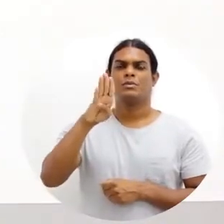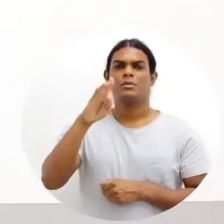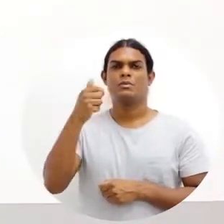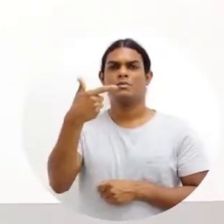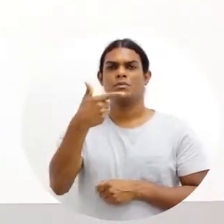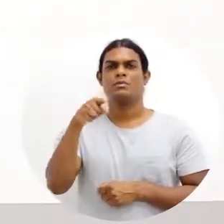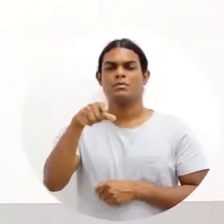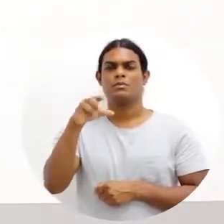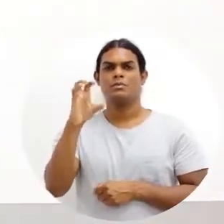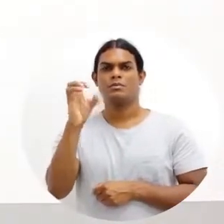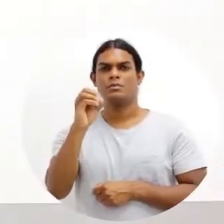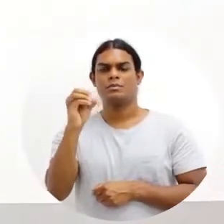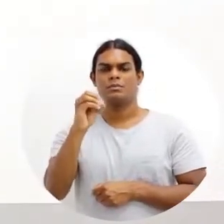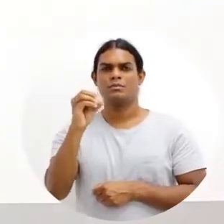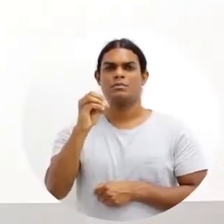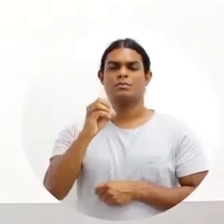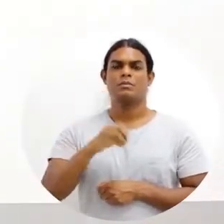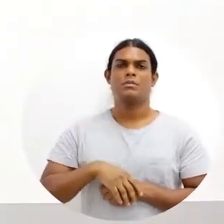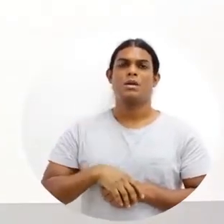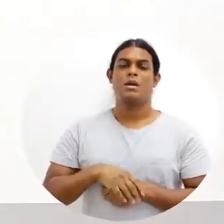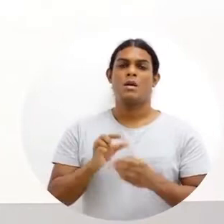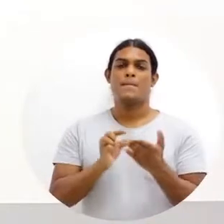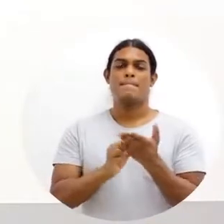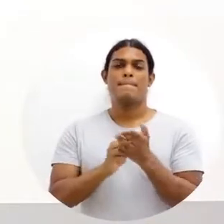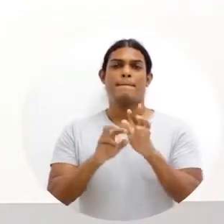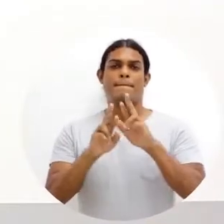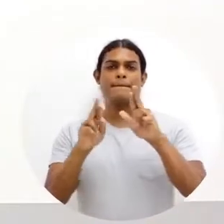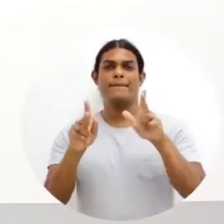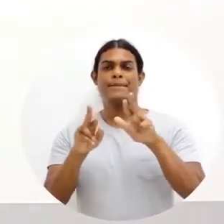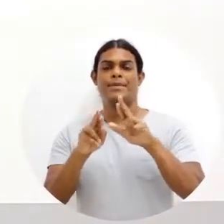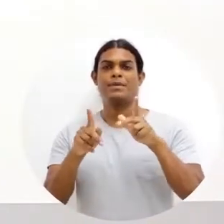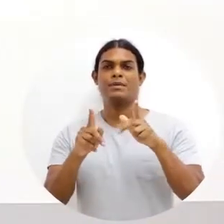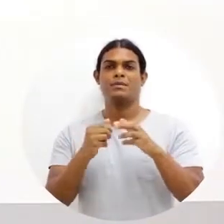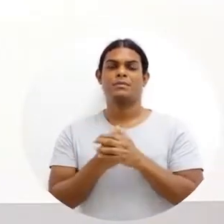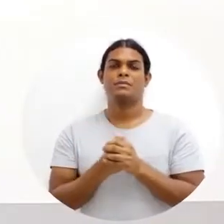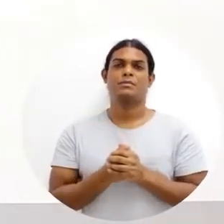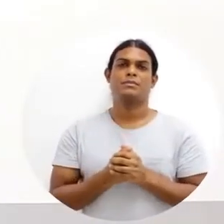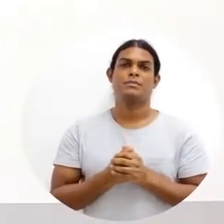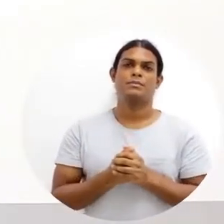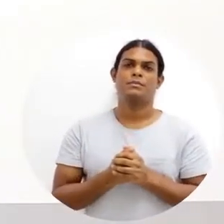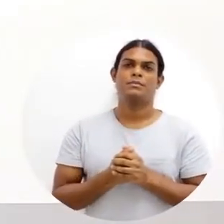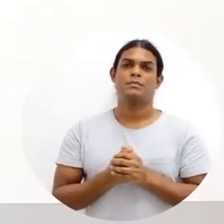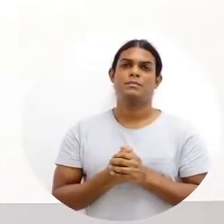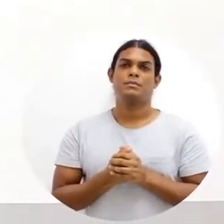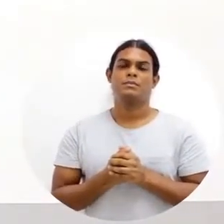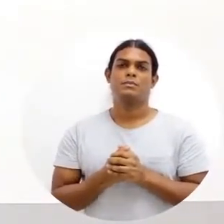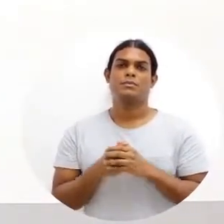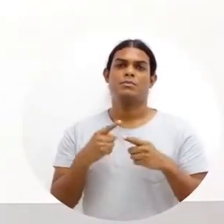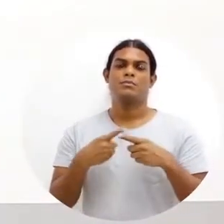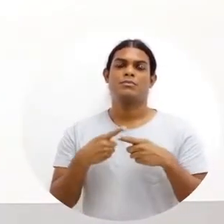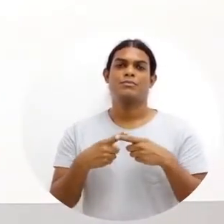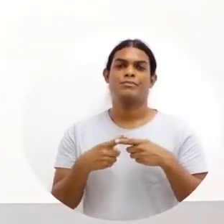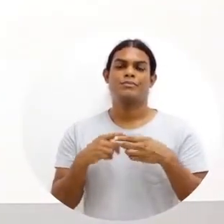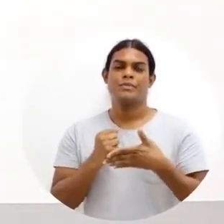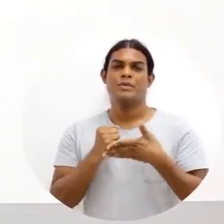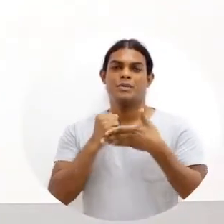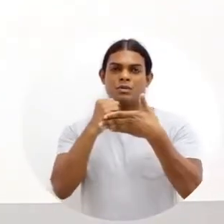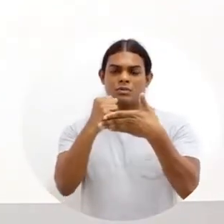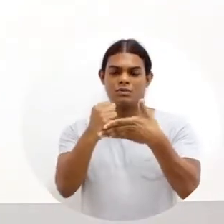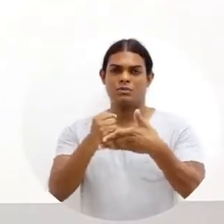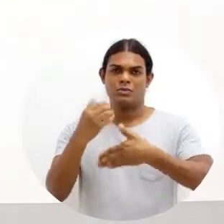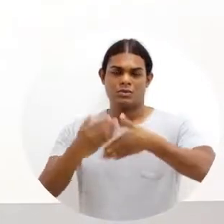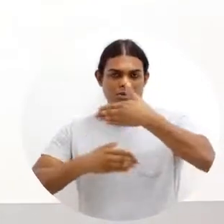ela rompe esses limites de tempo e espaço e, sobretudo, ela rompe os limites de hierarquia, de processamento e de construção